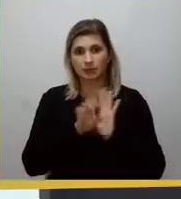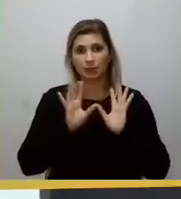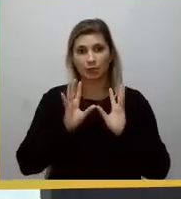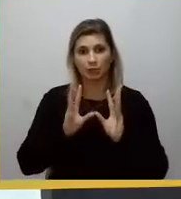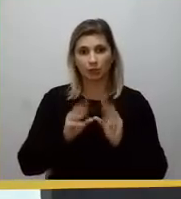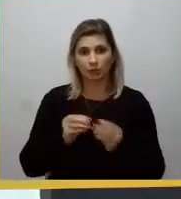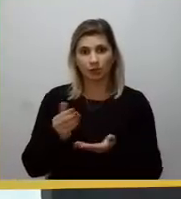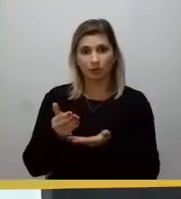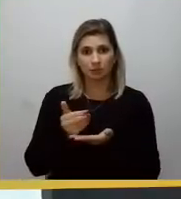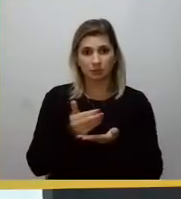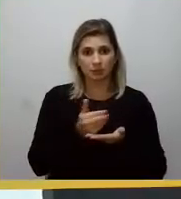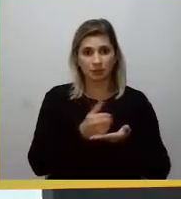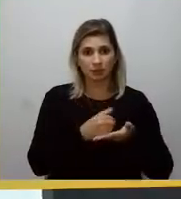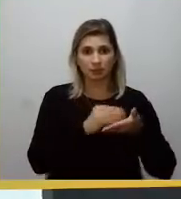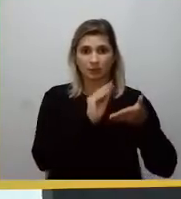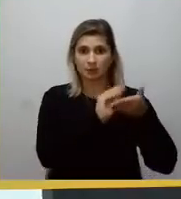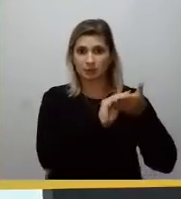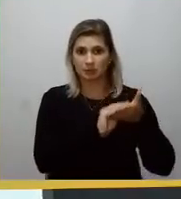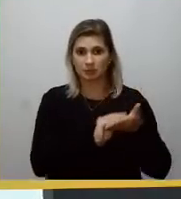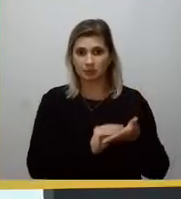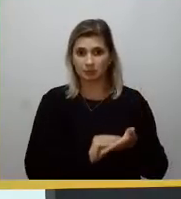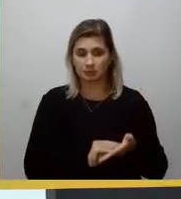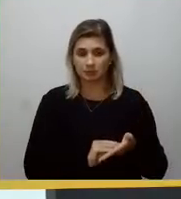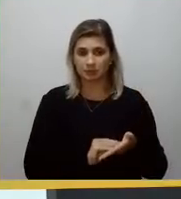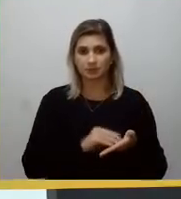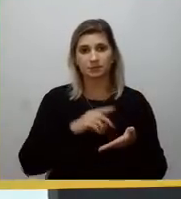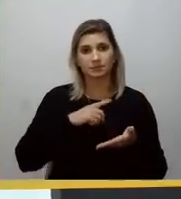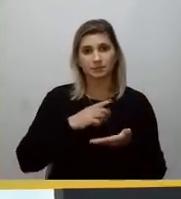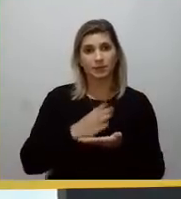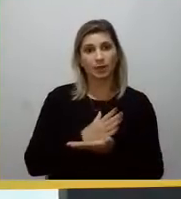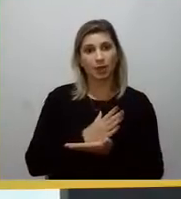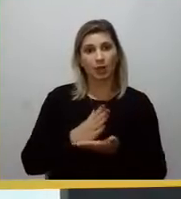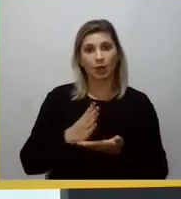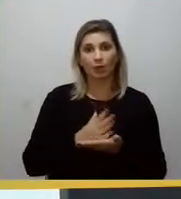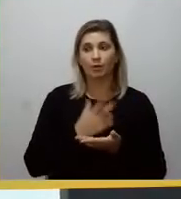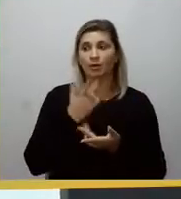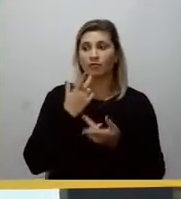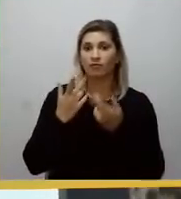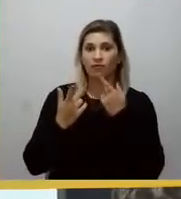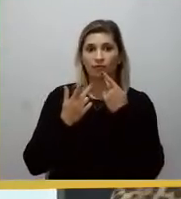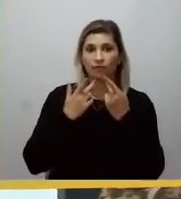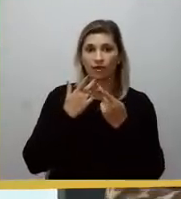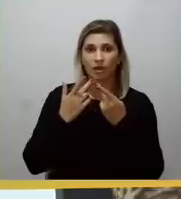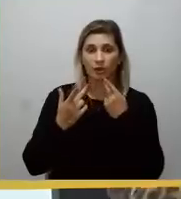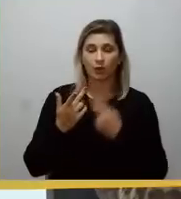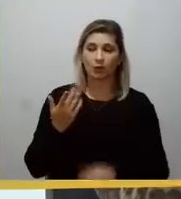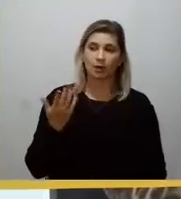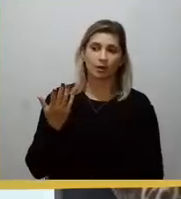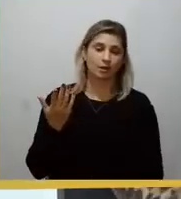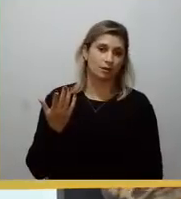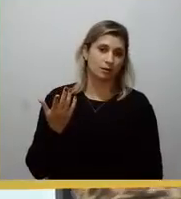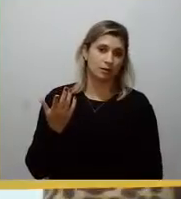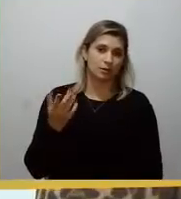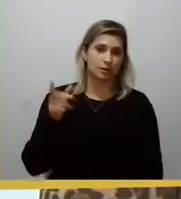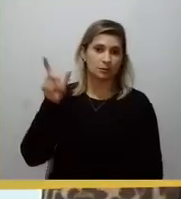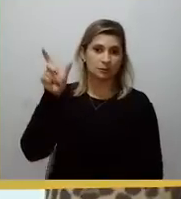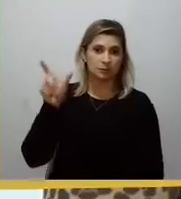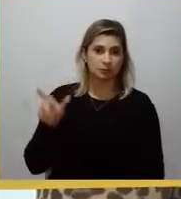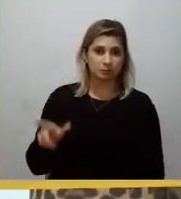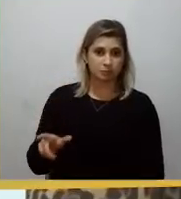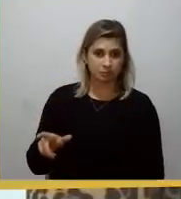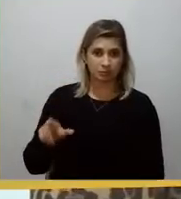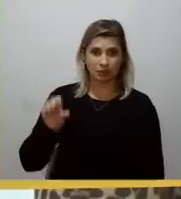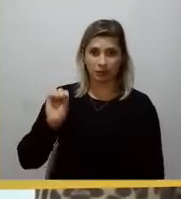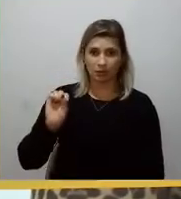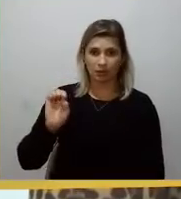nós tivemos depoentes que citaram que a Cemasa